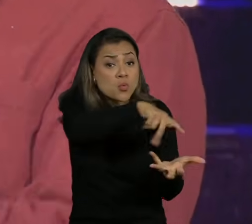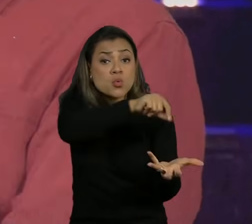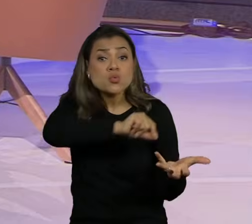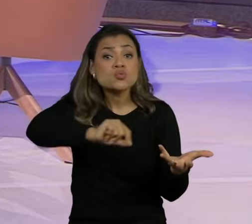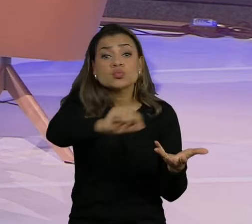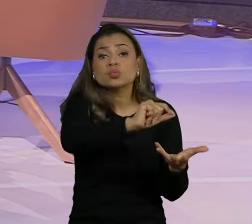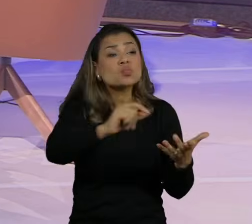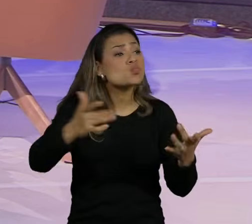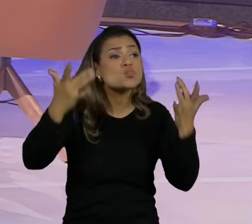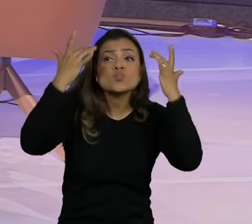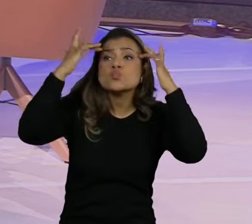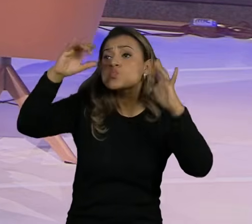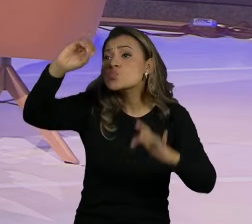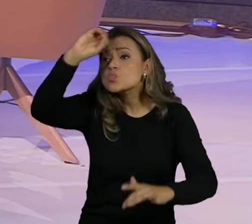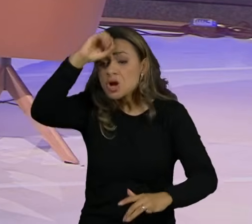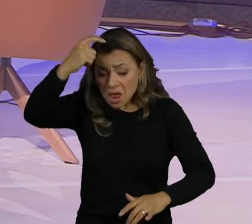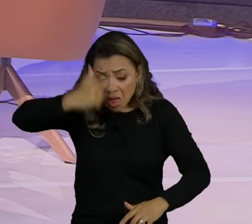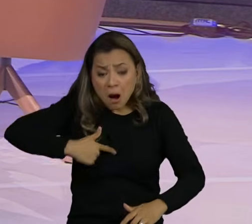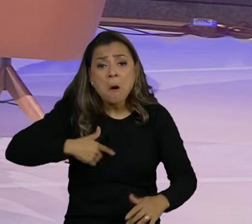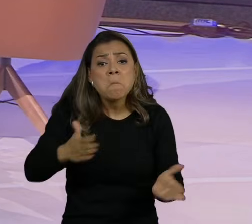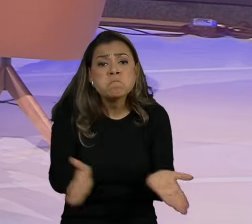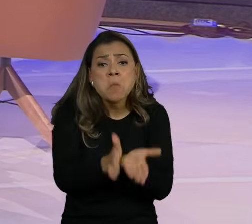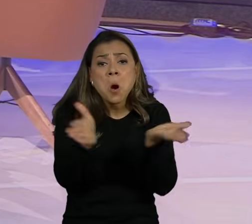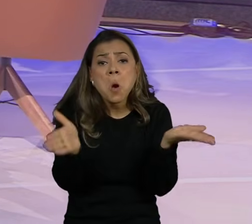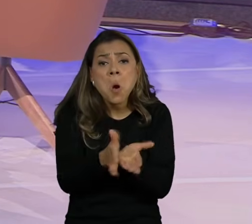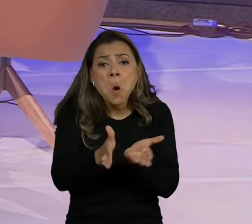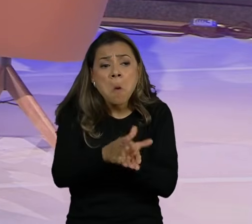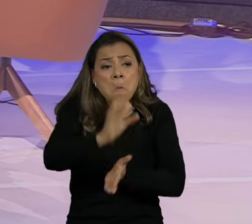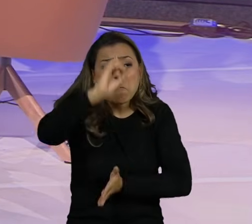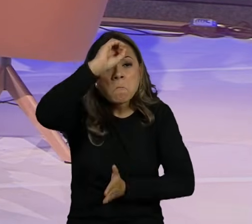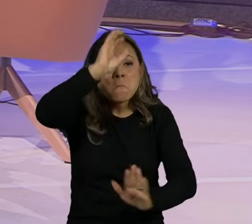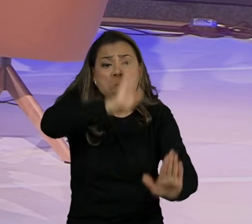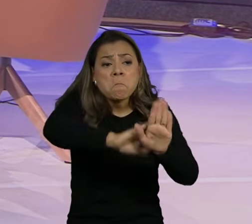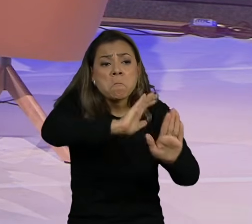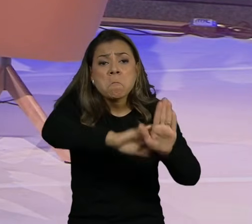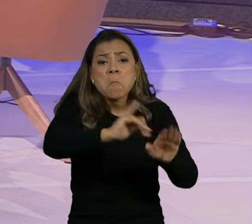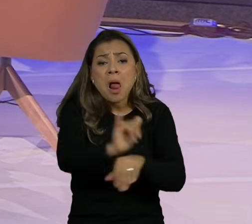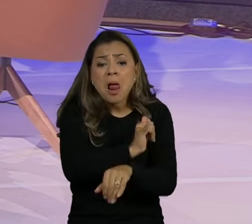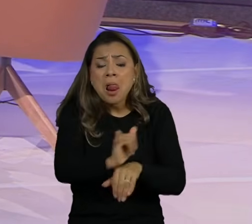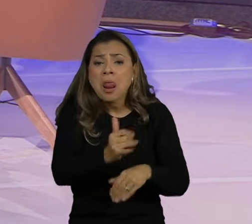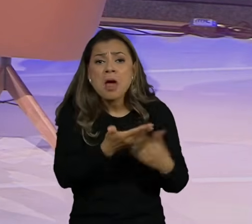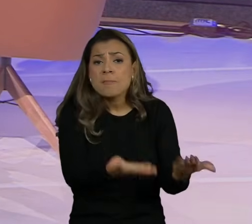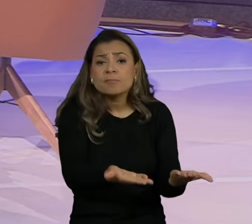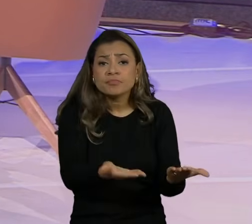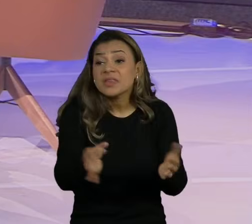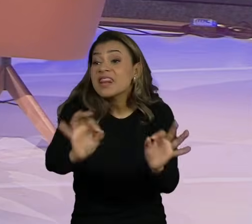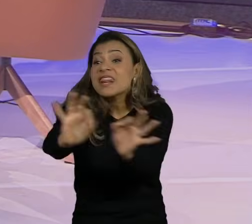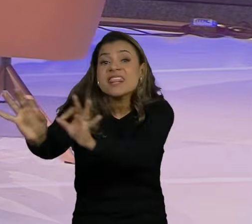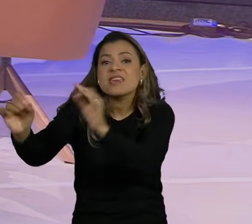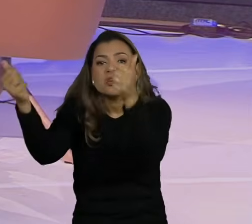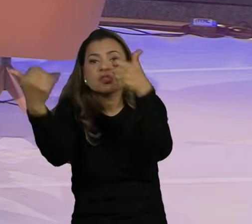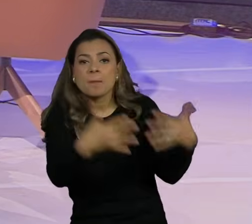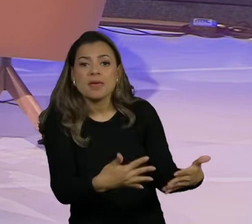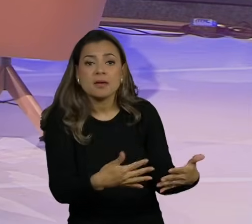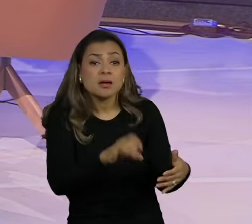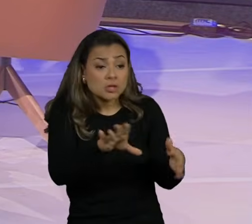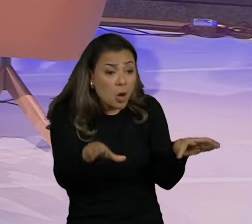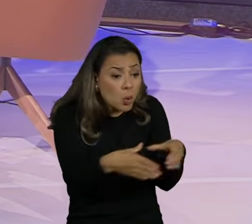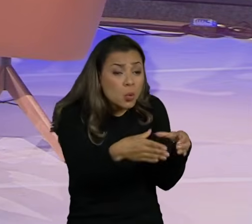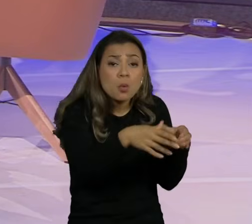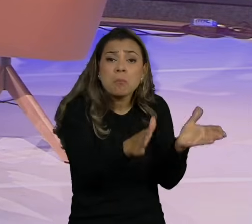não sabe por que ele ficou mais pobre. Ninguém explica a ele. Né? Então ele tem só raiva.